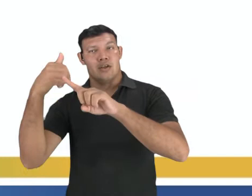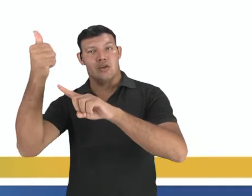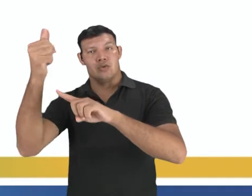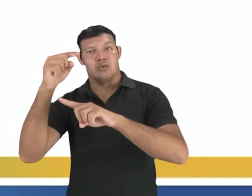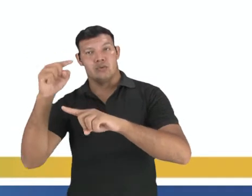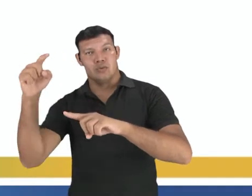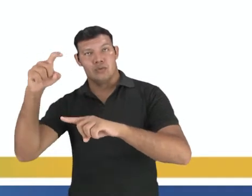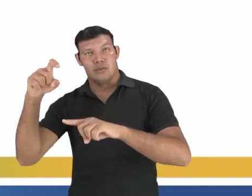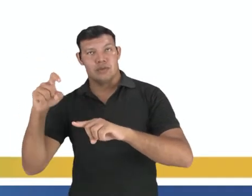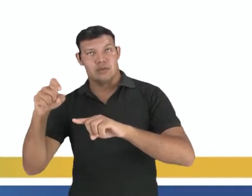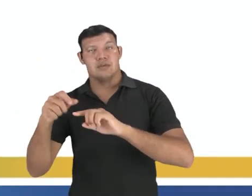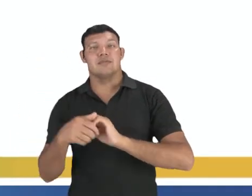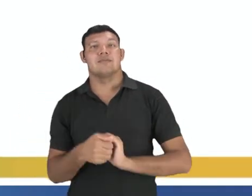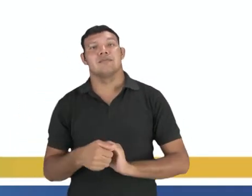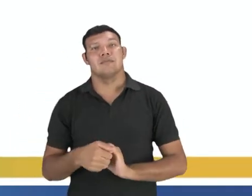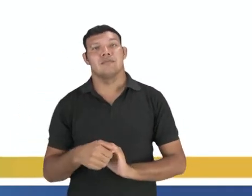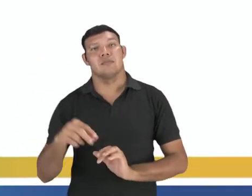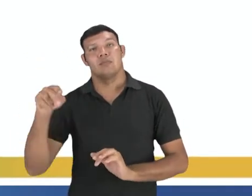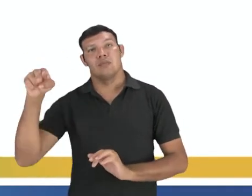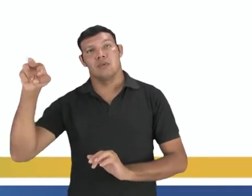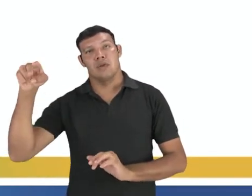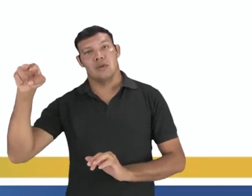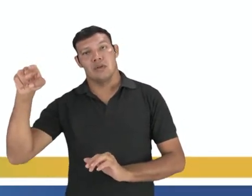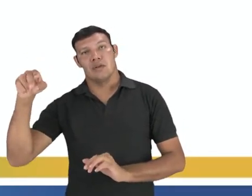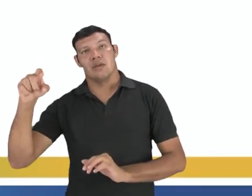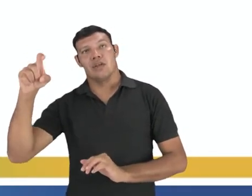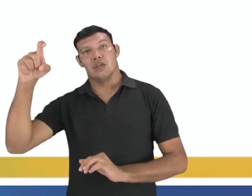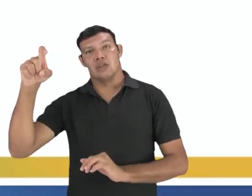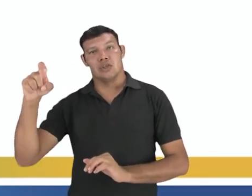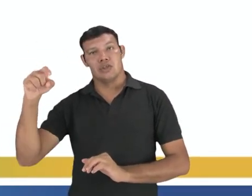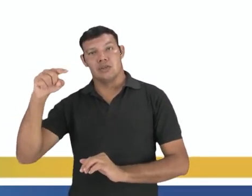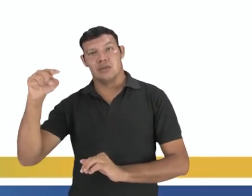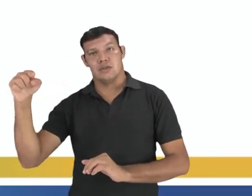sobre x, tá?